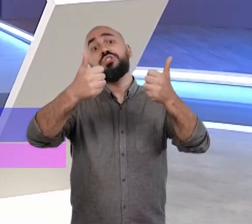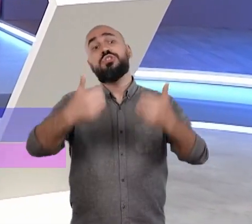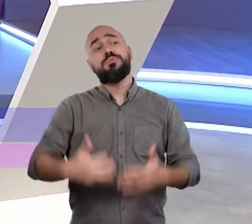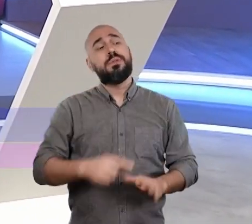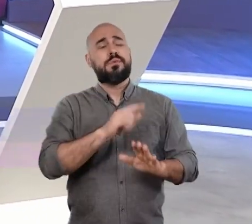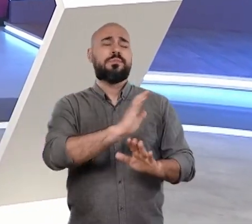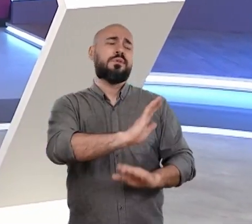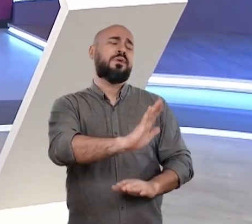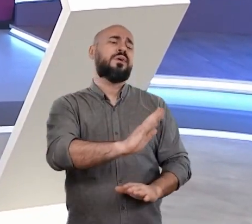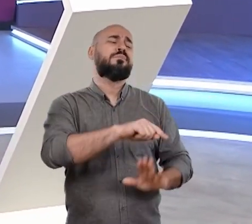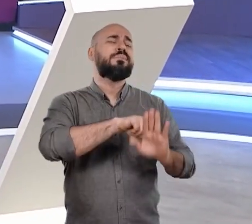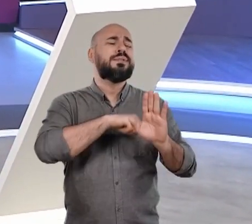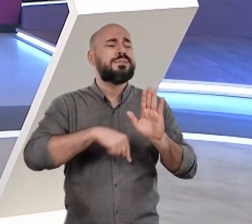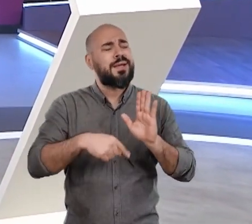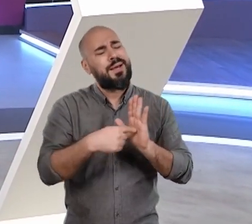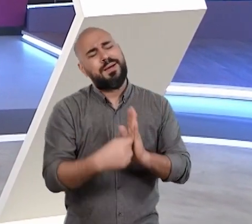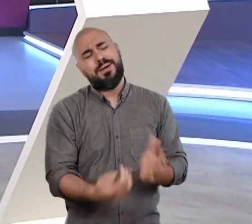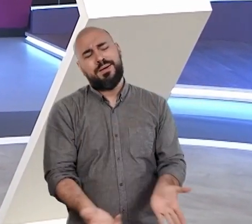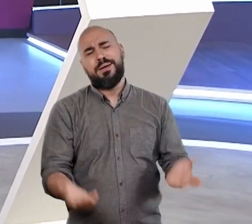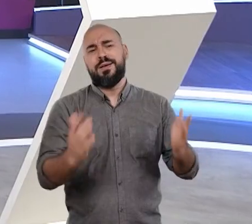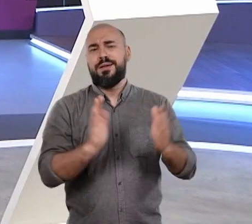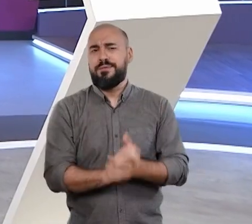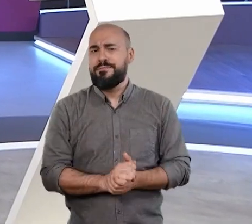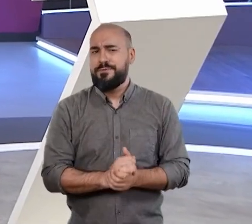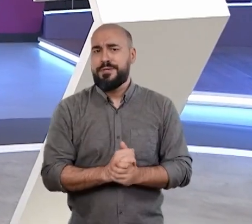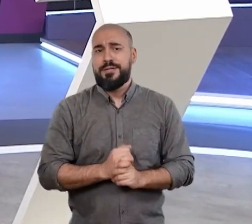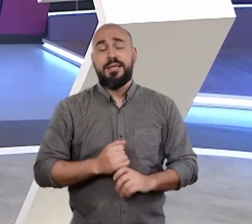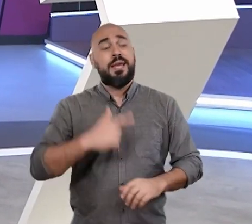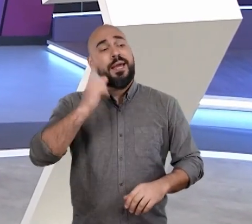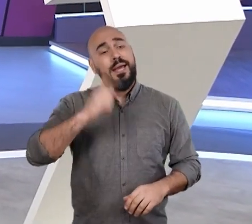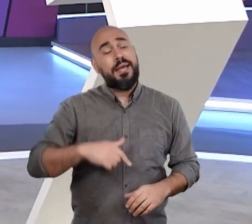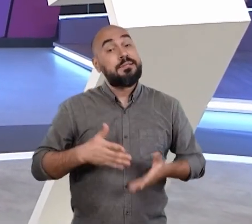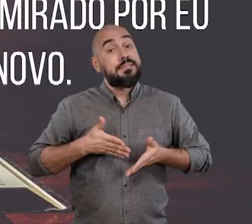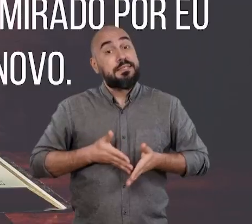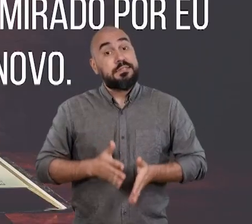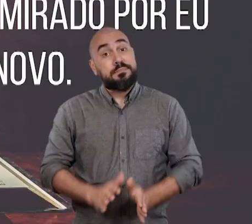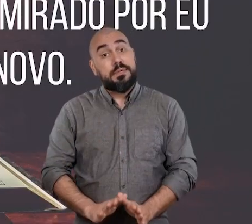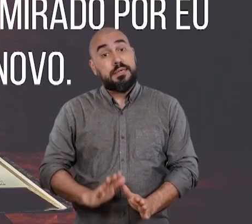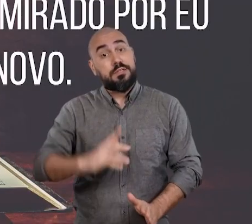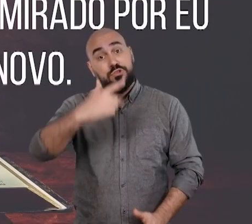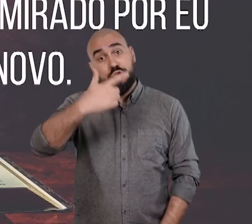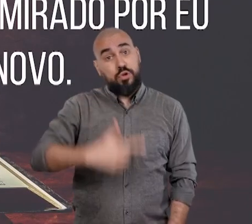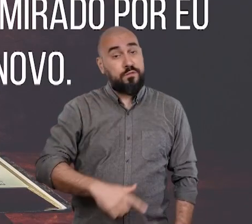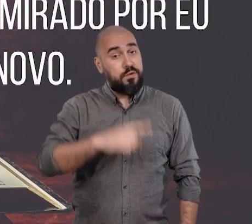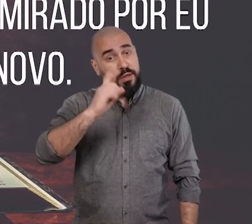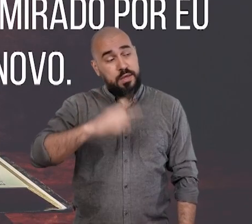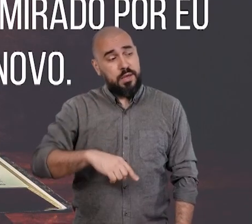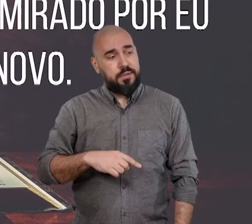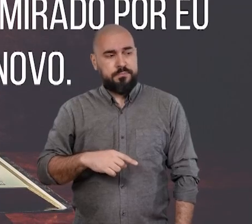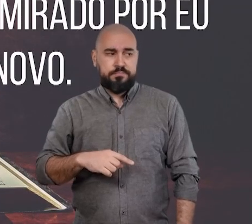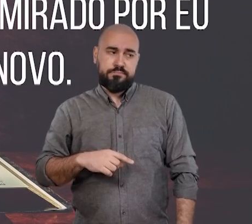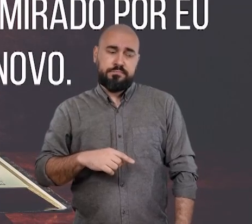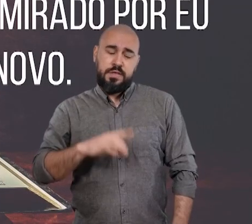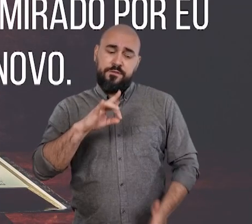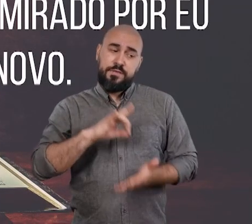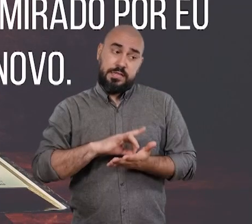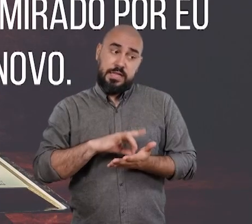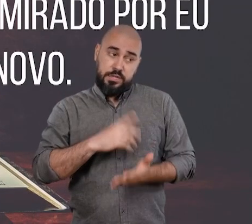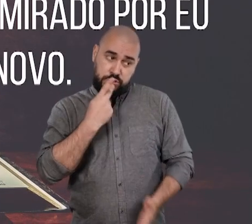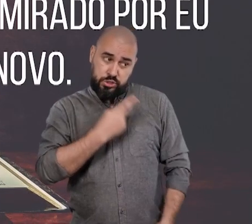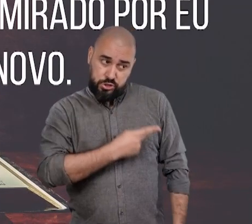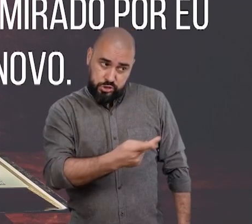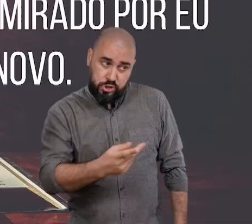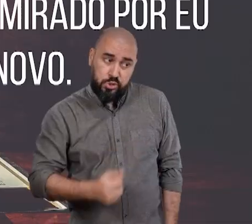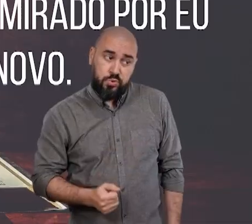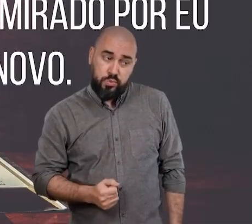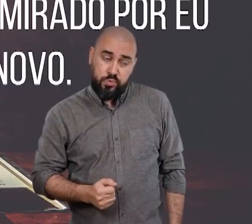para Nicodemos o que é que ele estava falando sobre novo nascimento. Diz assim a Bíblia: Jesus respondeu: em verdade